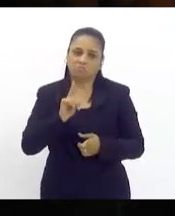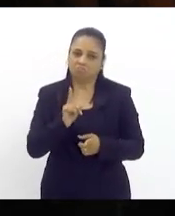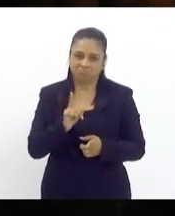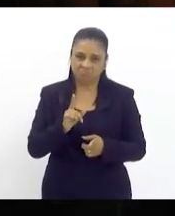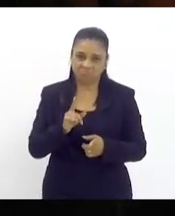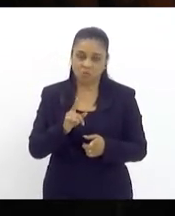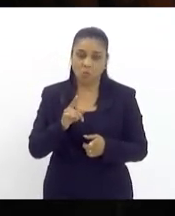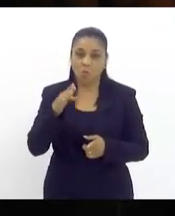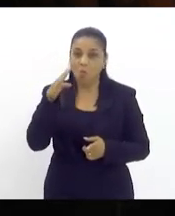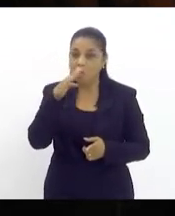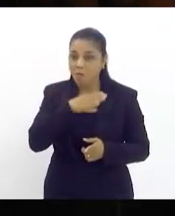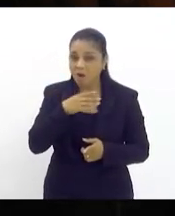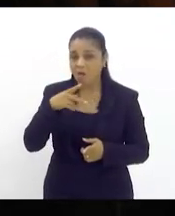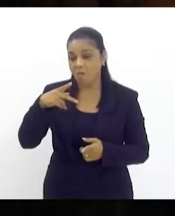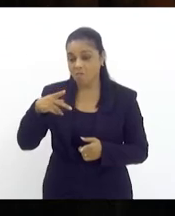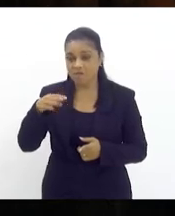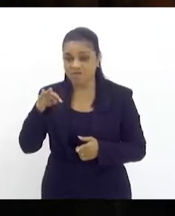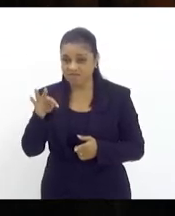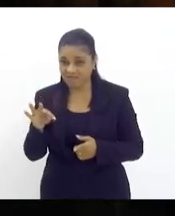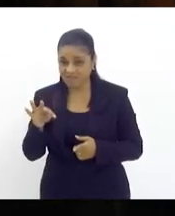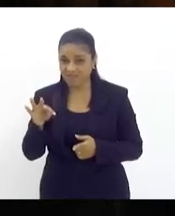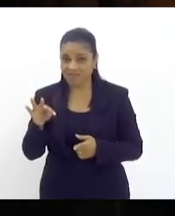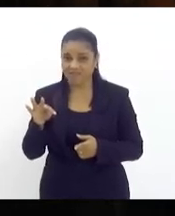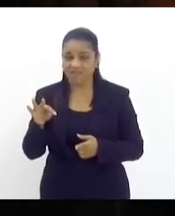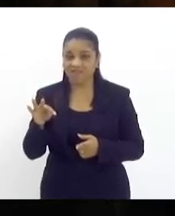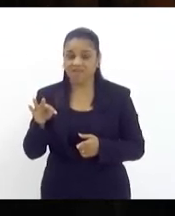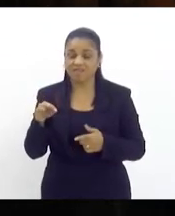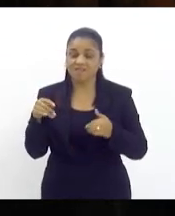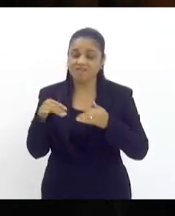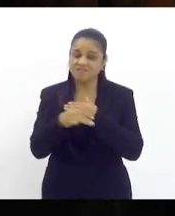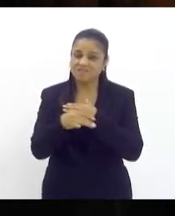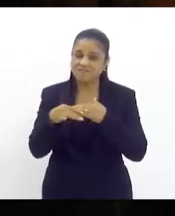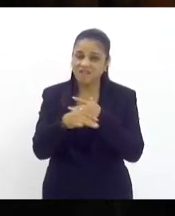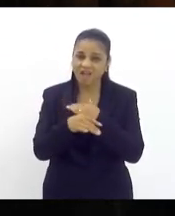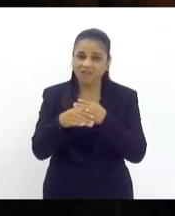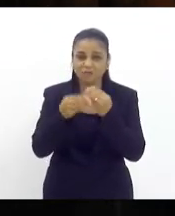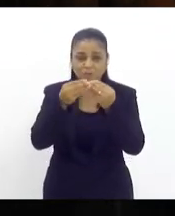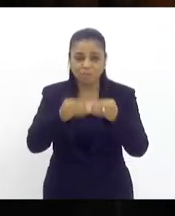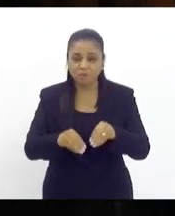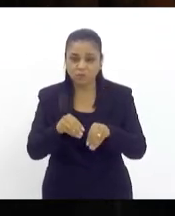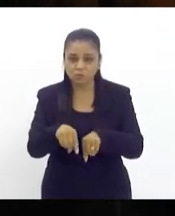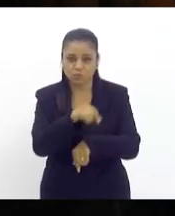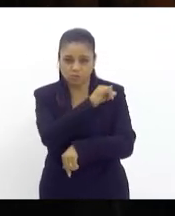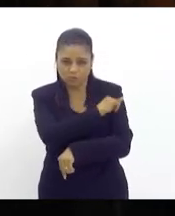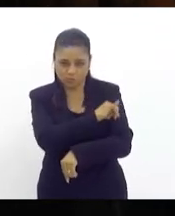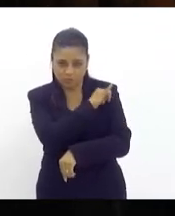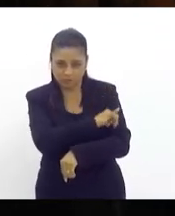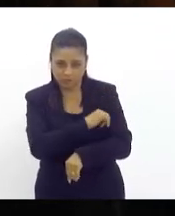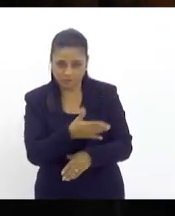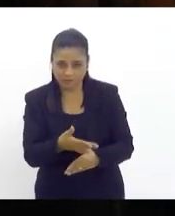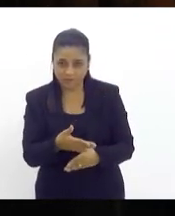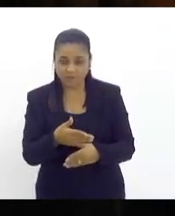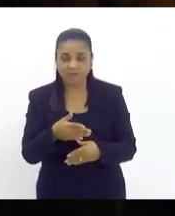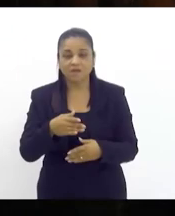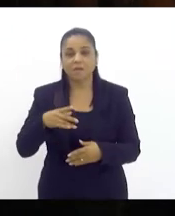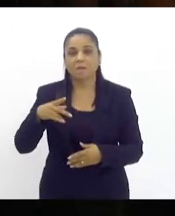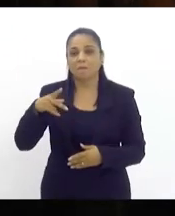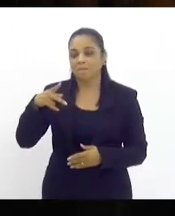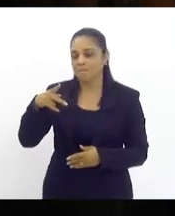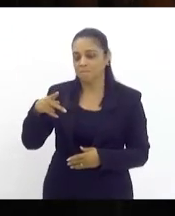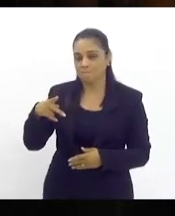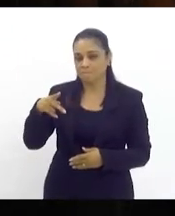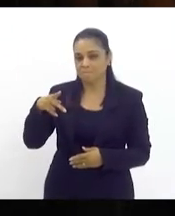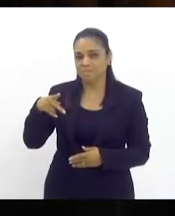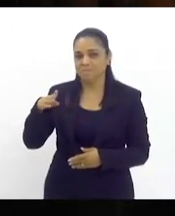quão mal PT está fazendo para a cidade do Rio de Janeiro partido da boquinha que